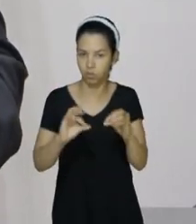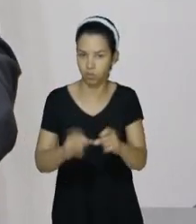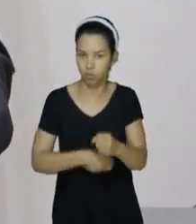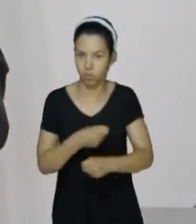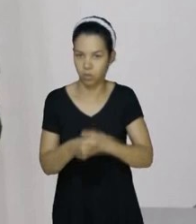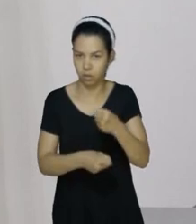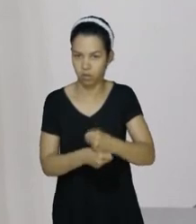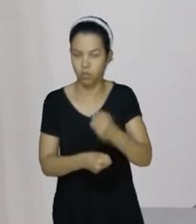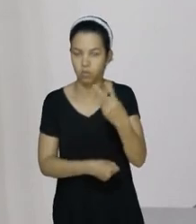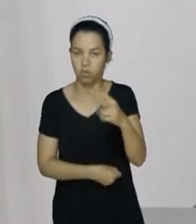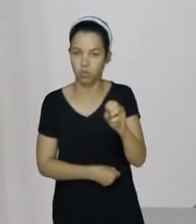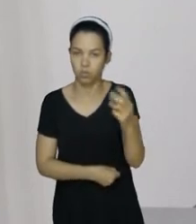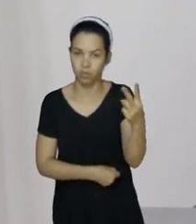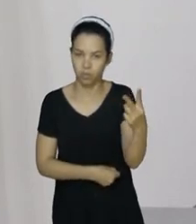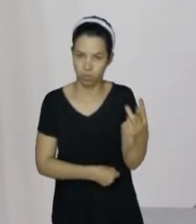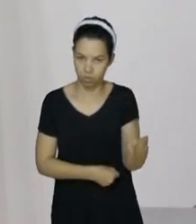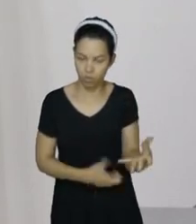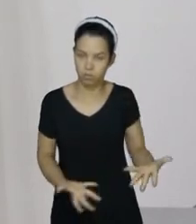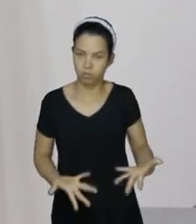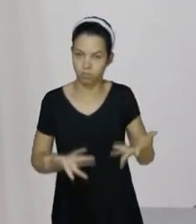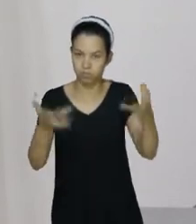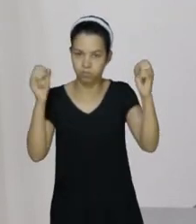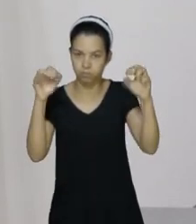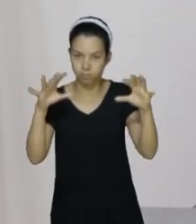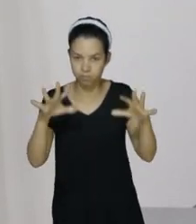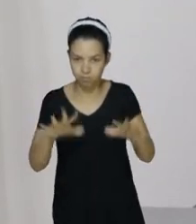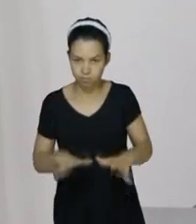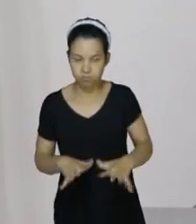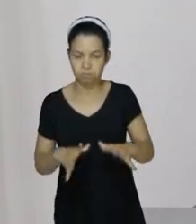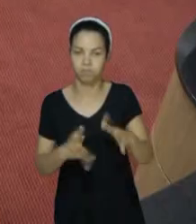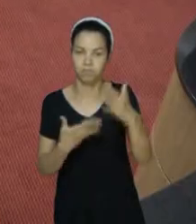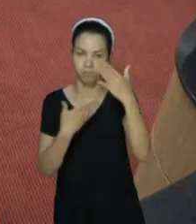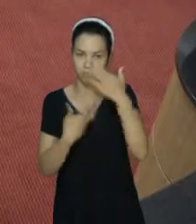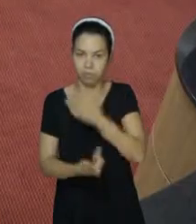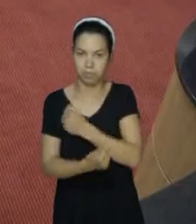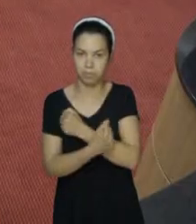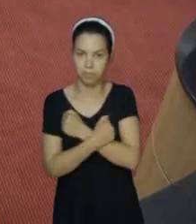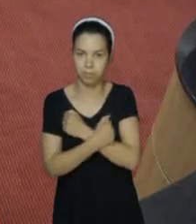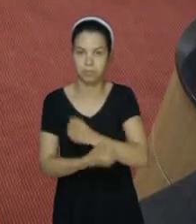de 2023, cheio de bênçãos, realizações e conquistas. Um grande abraço.